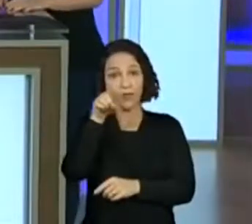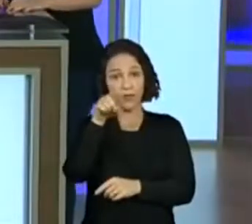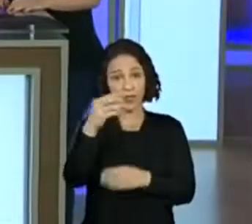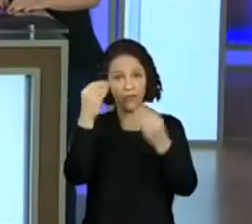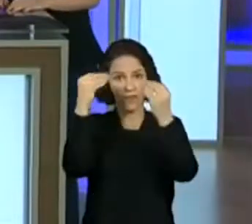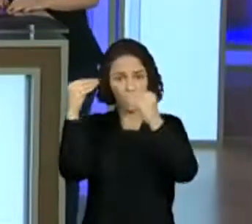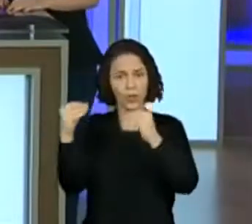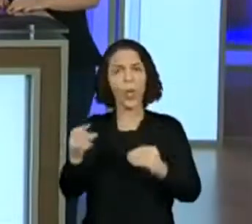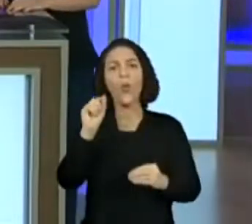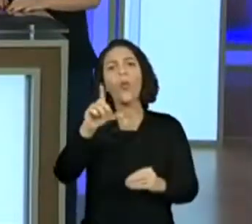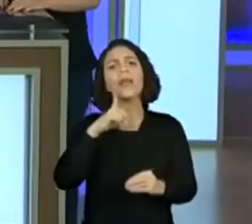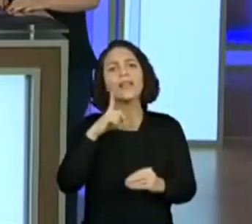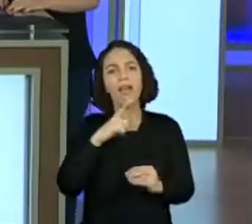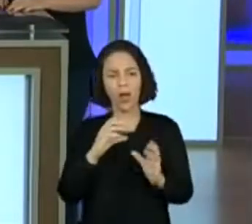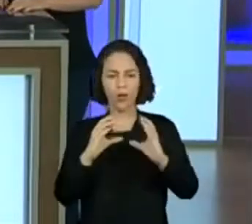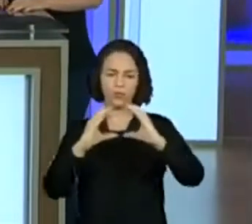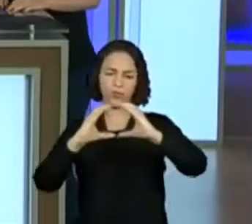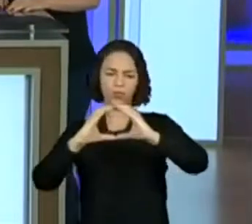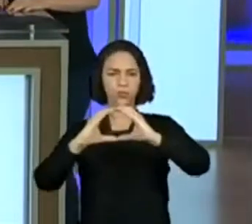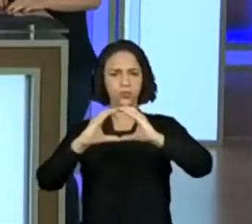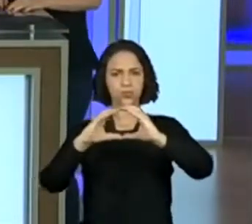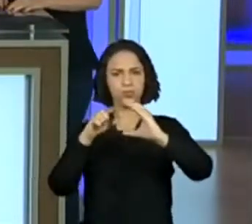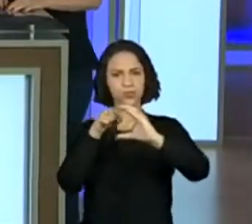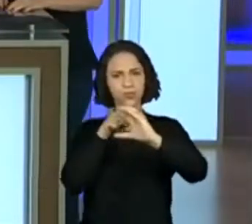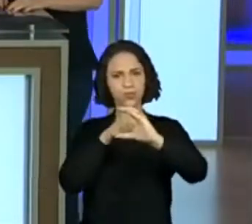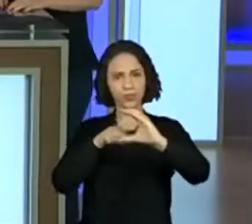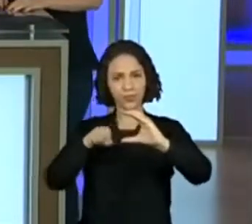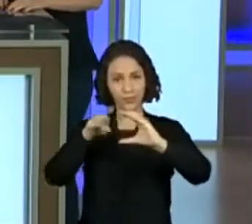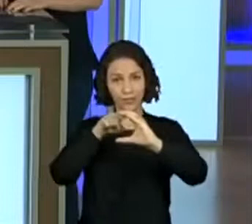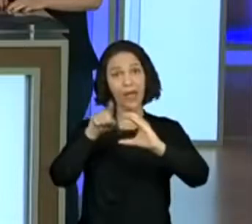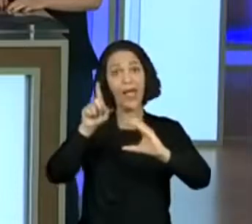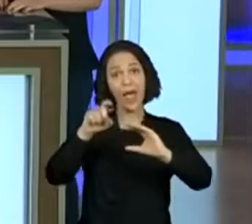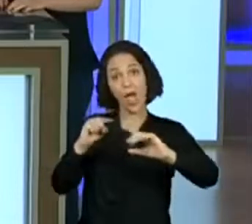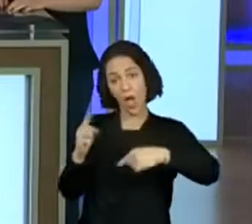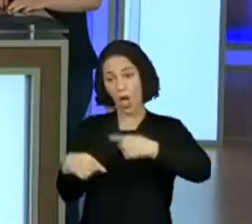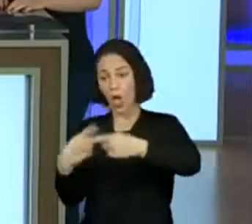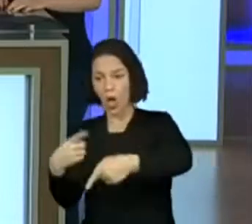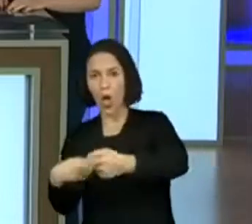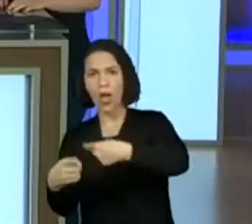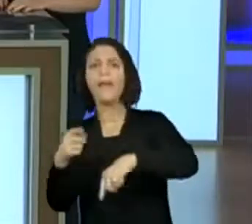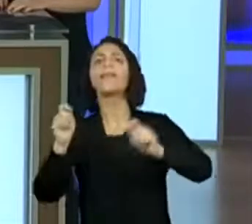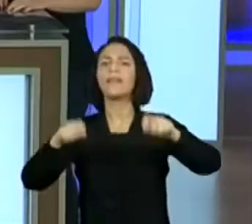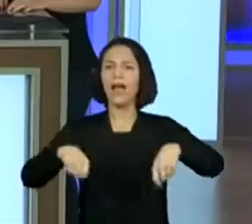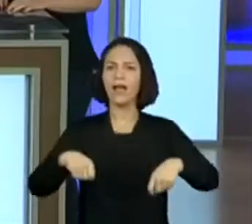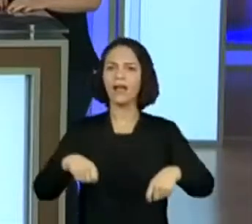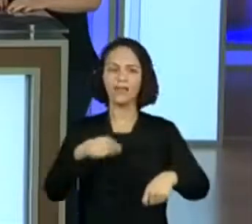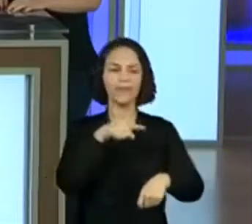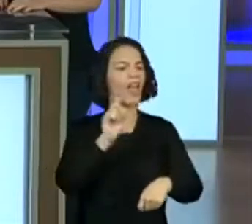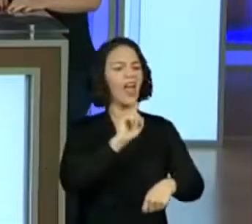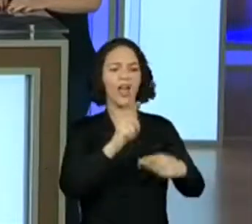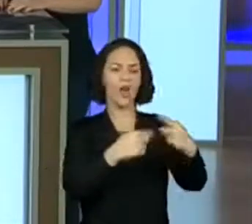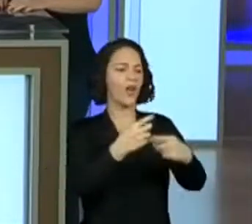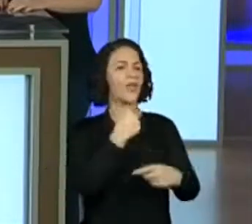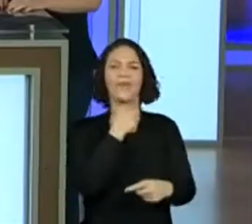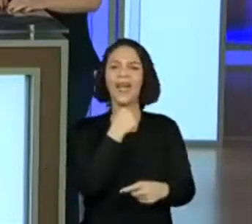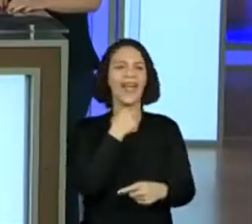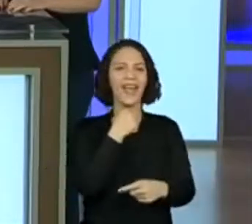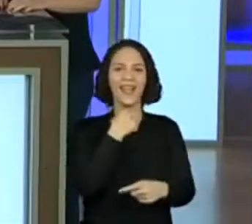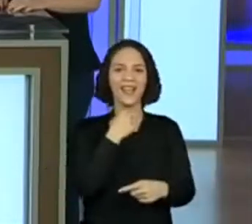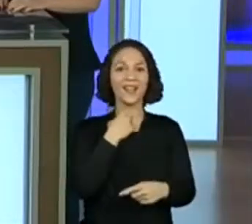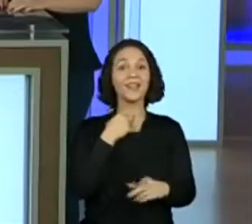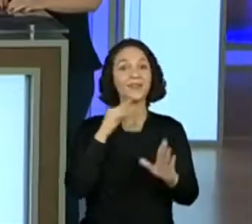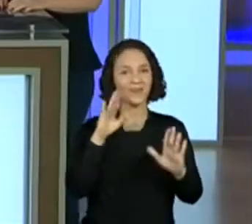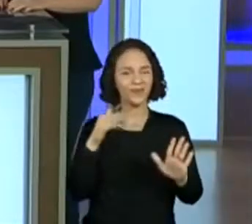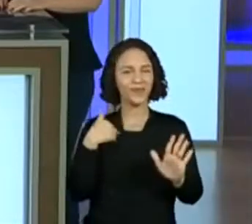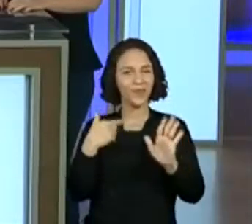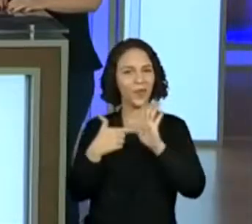gente aí já. Quais são? Os que rolam e os que não rolam. A gente pode até mostrar aqui um